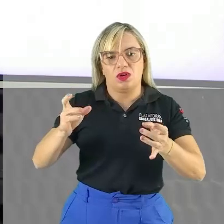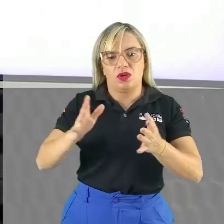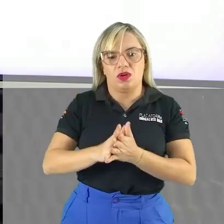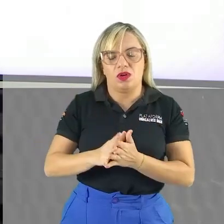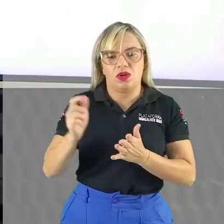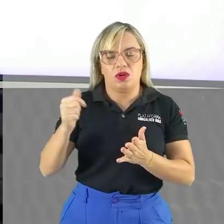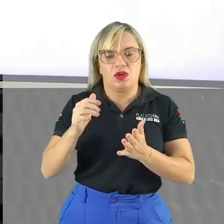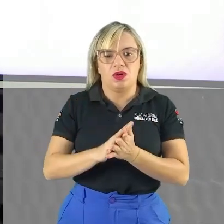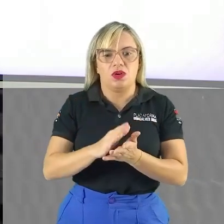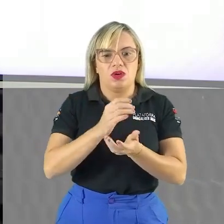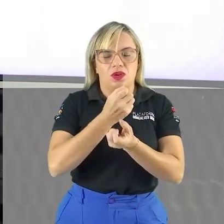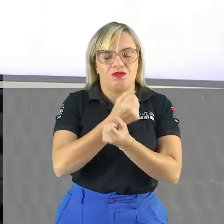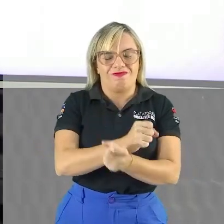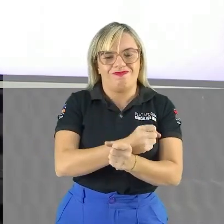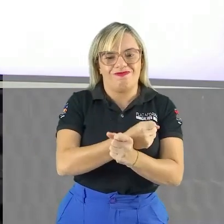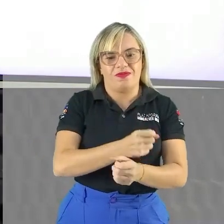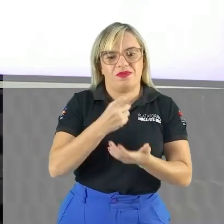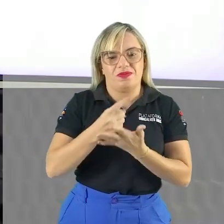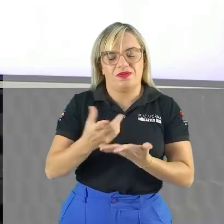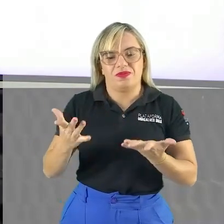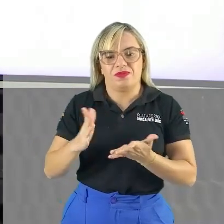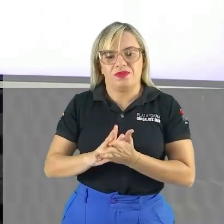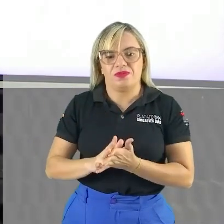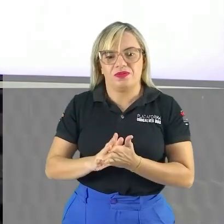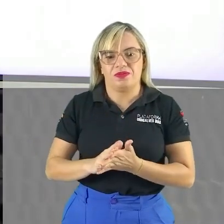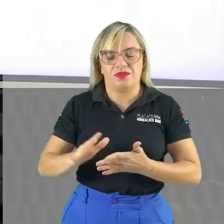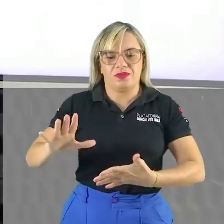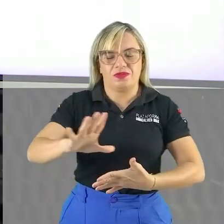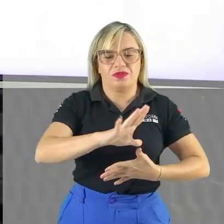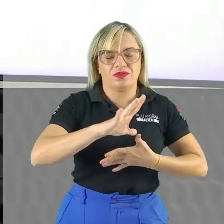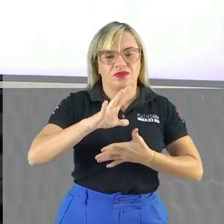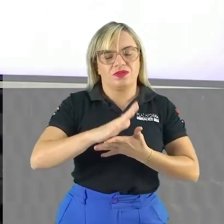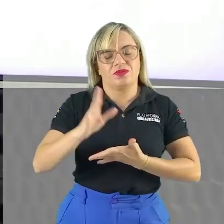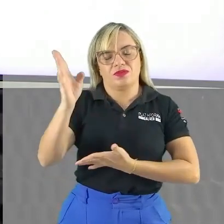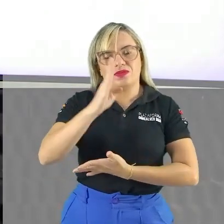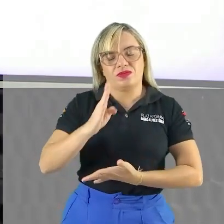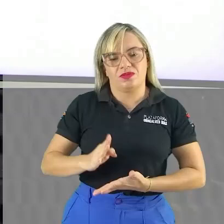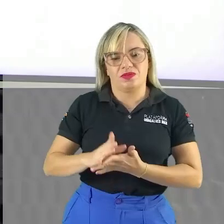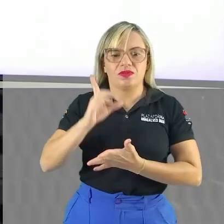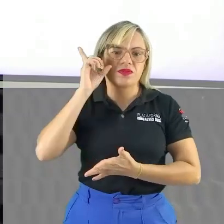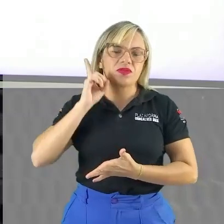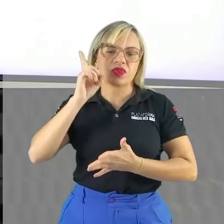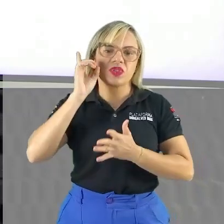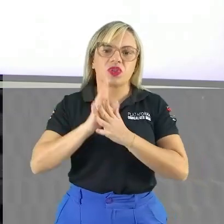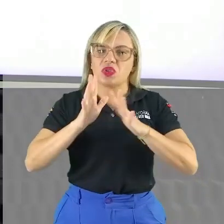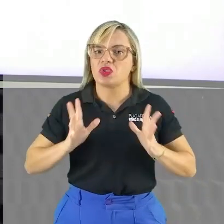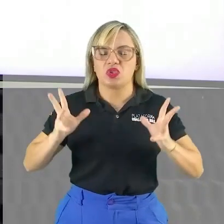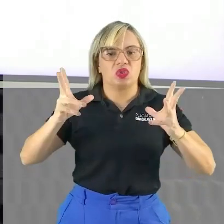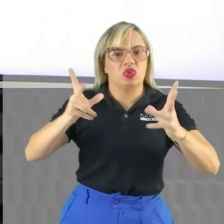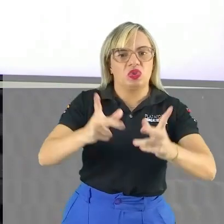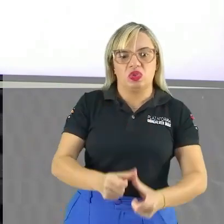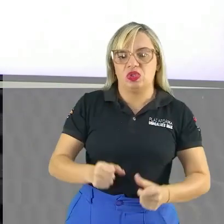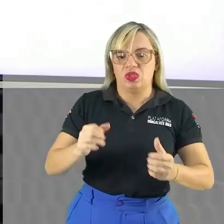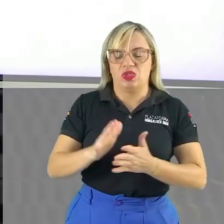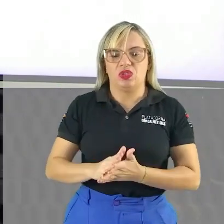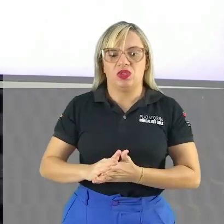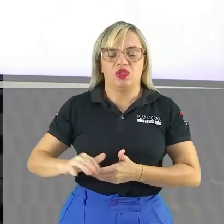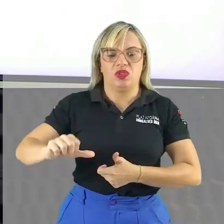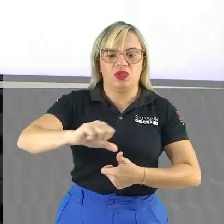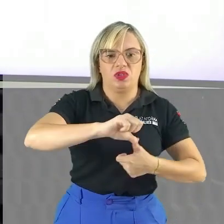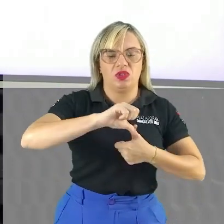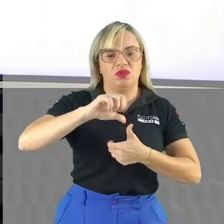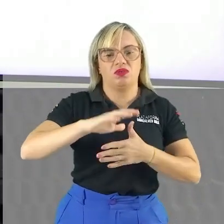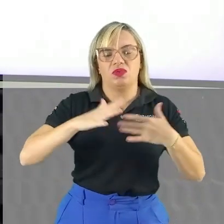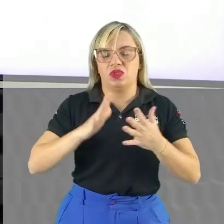a América, seja para o Brasil, seja para os Estados Unidos, ou toda a parte central